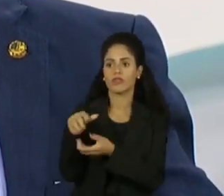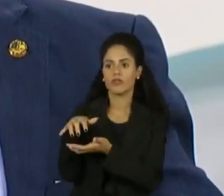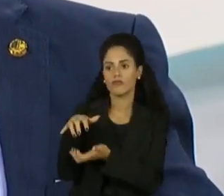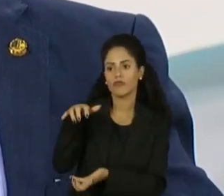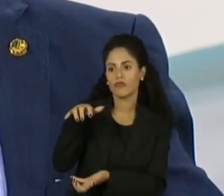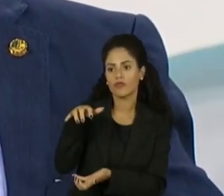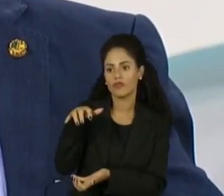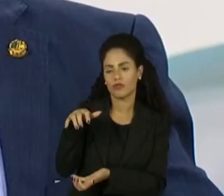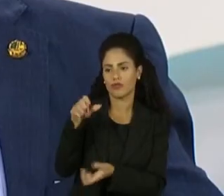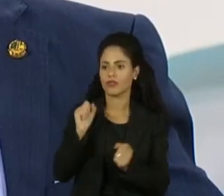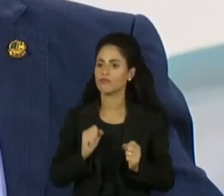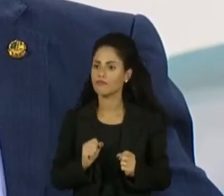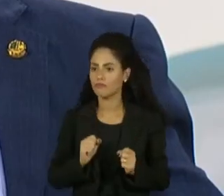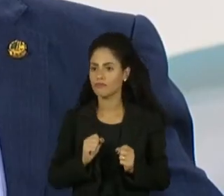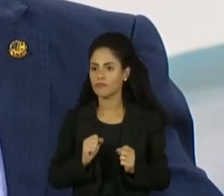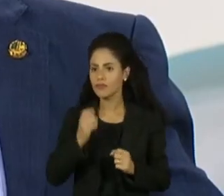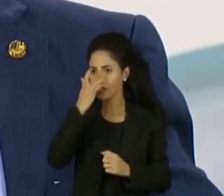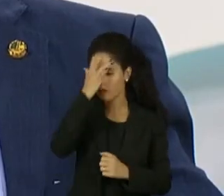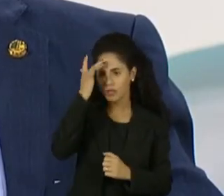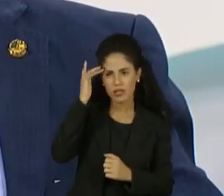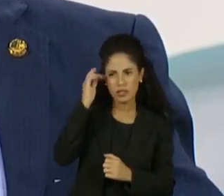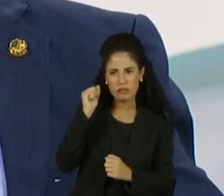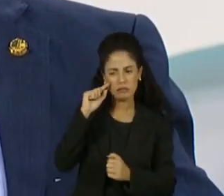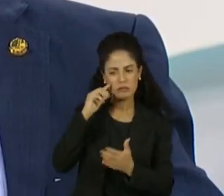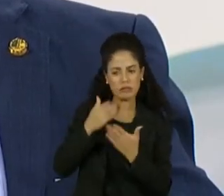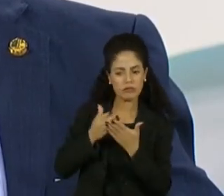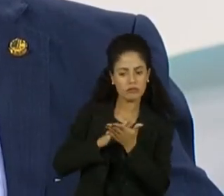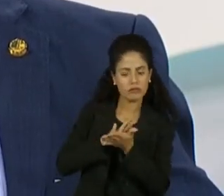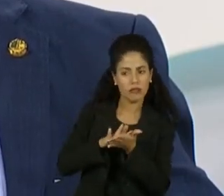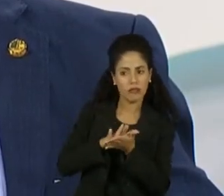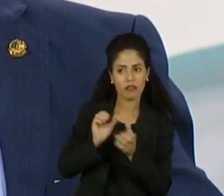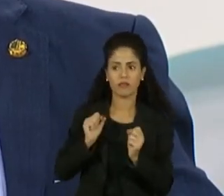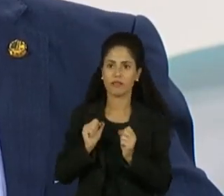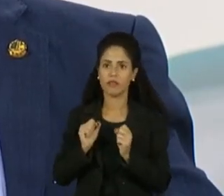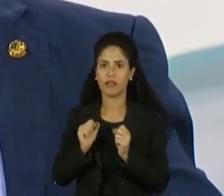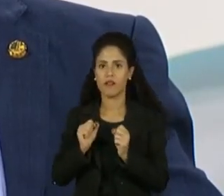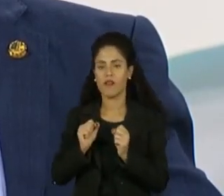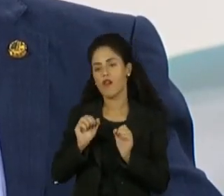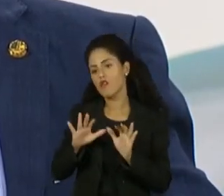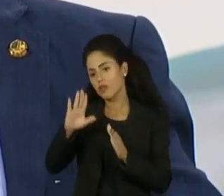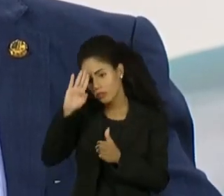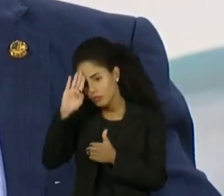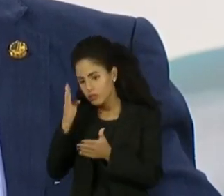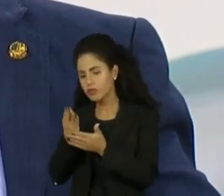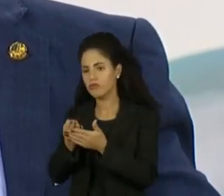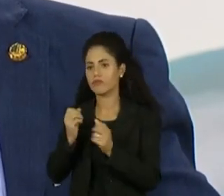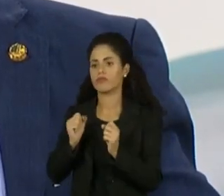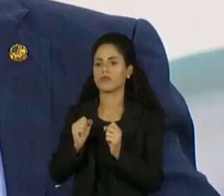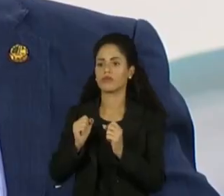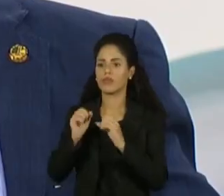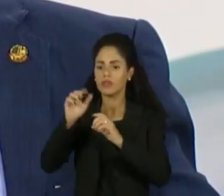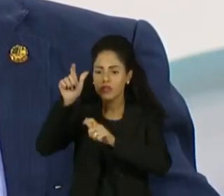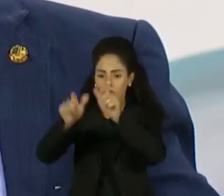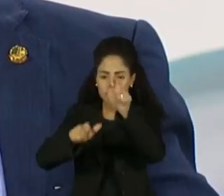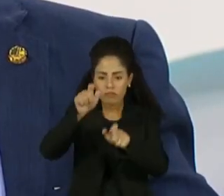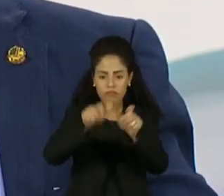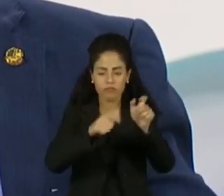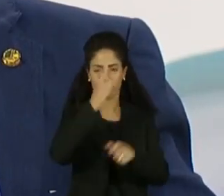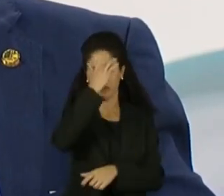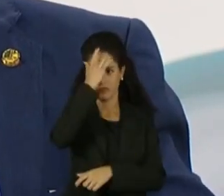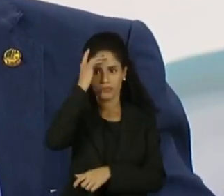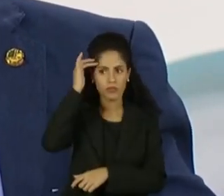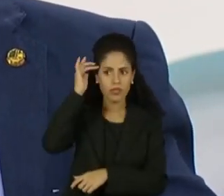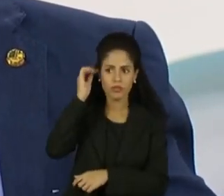idosos, pessoas crédulas, pessoas que têm todo um histórico